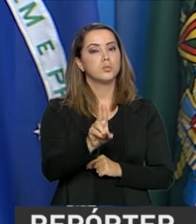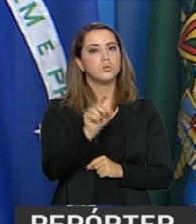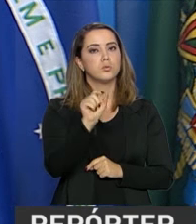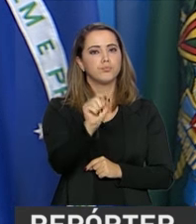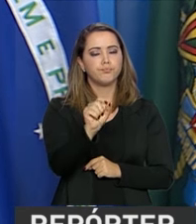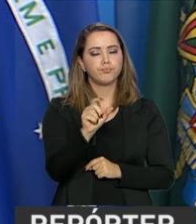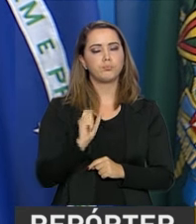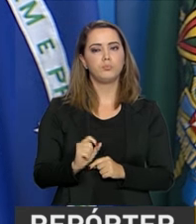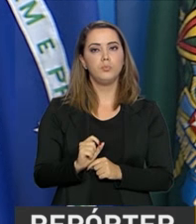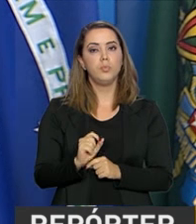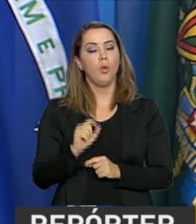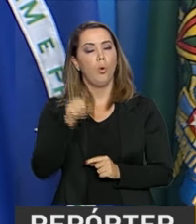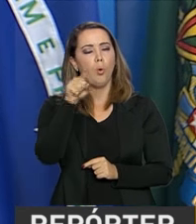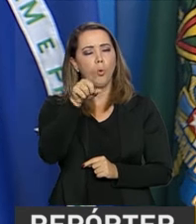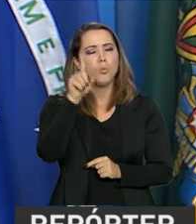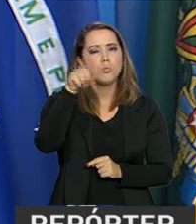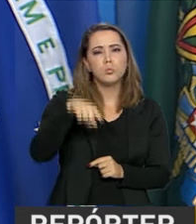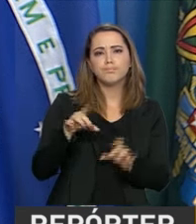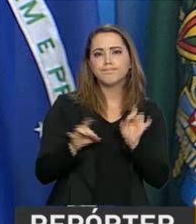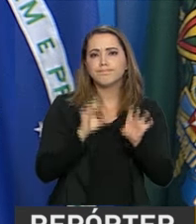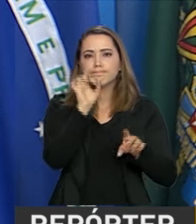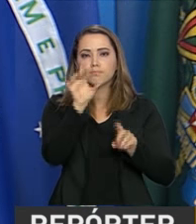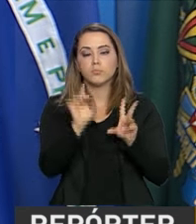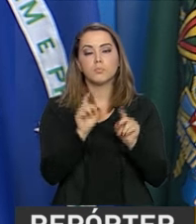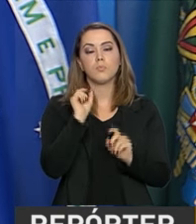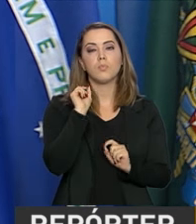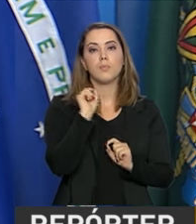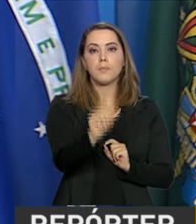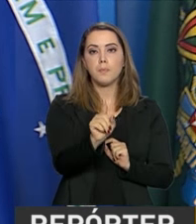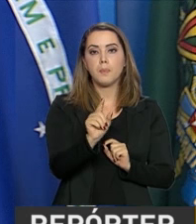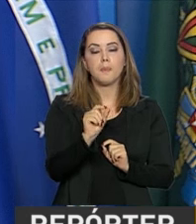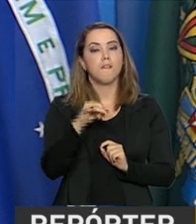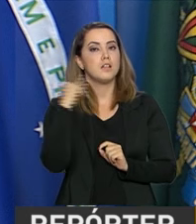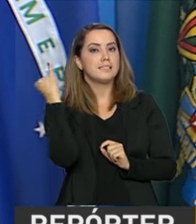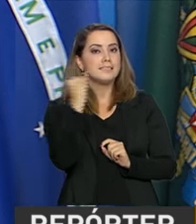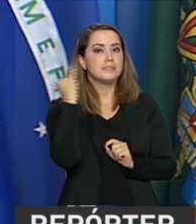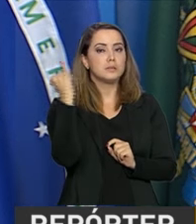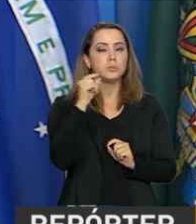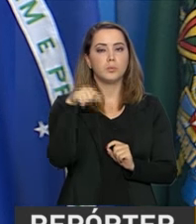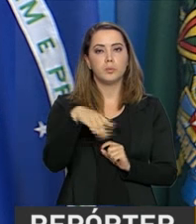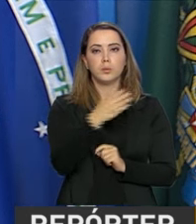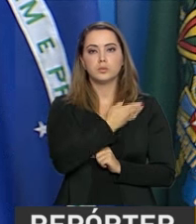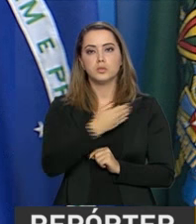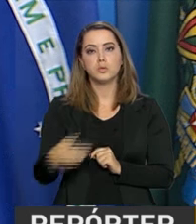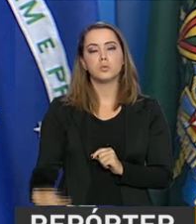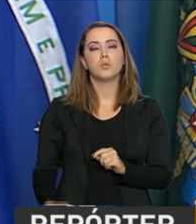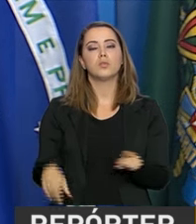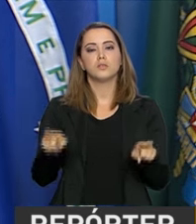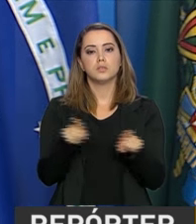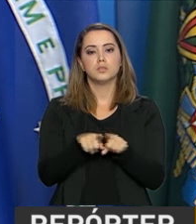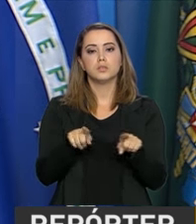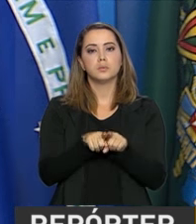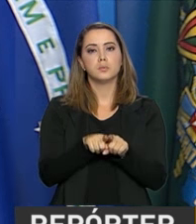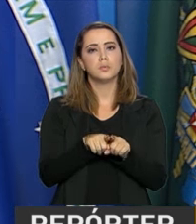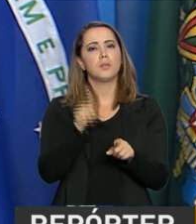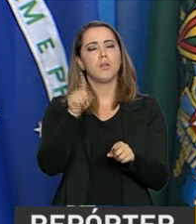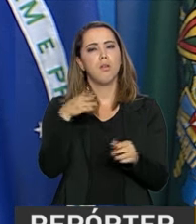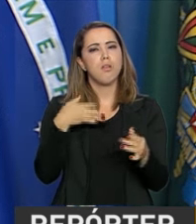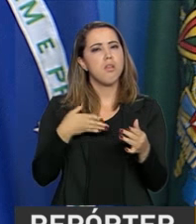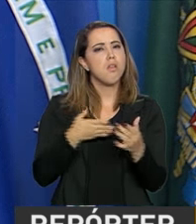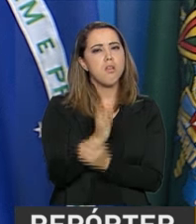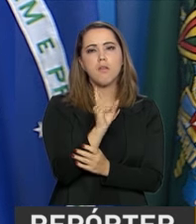foi especialmente eh, digamos assim, importante para o governo também foi a aprovação